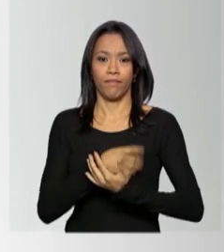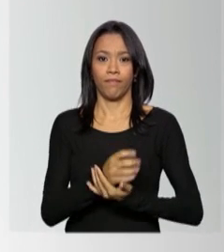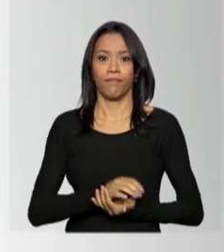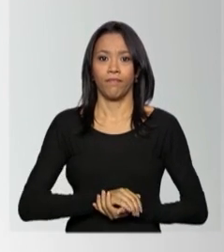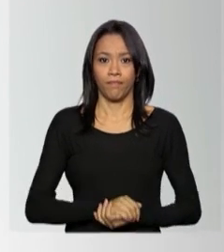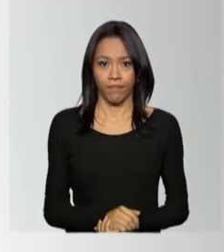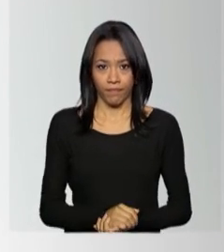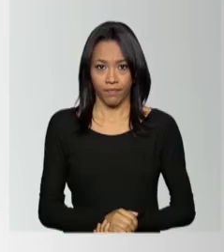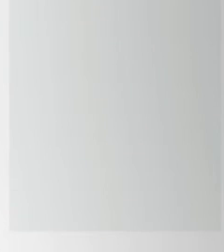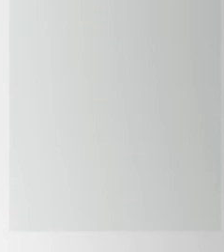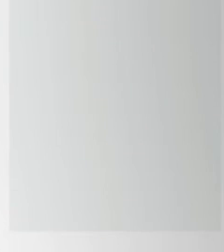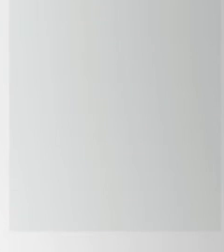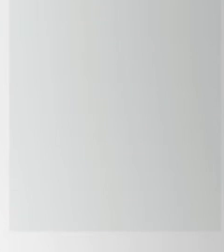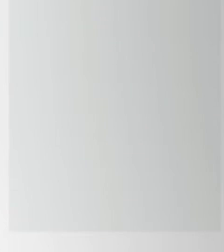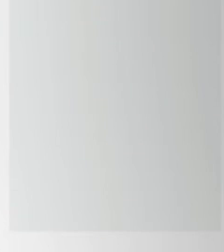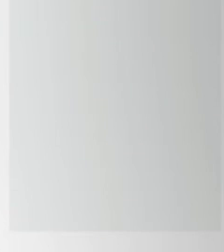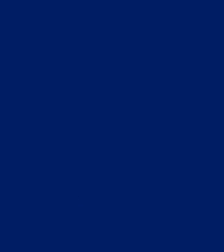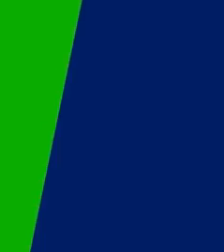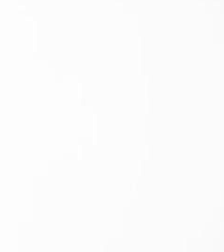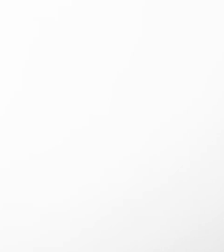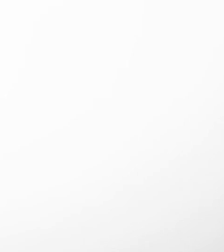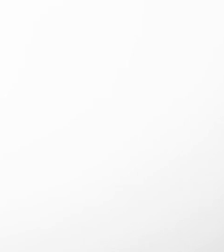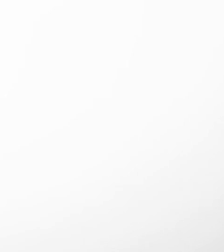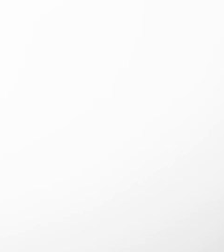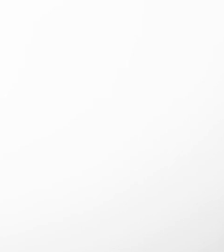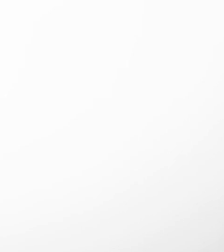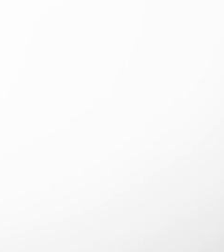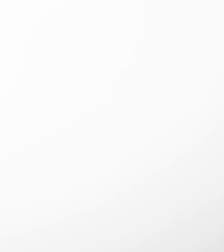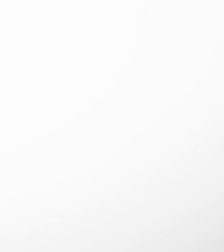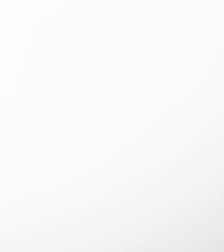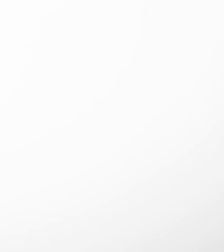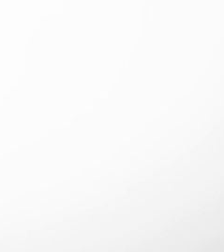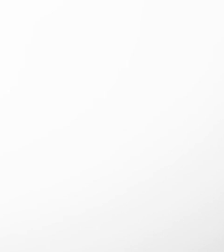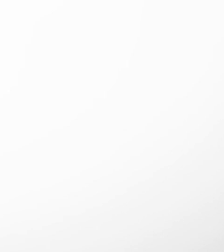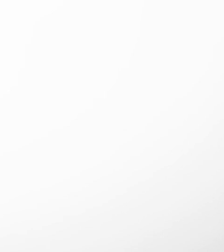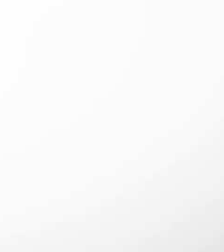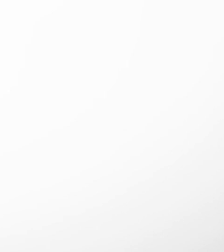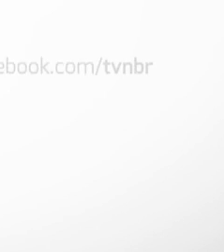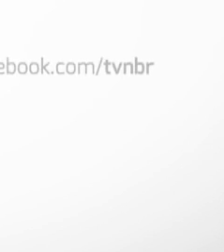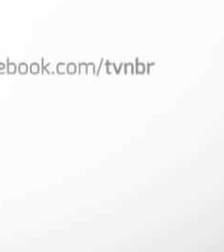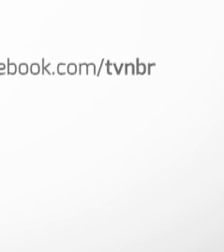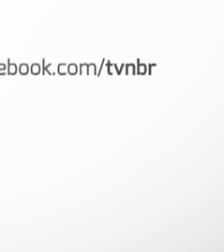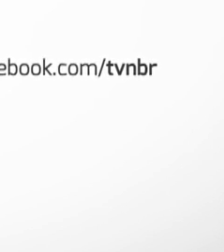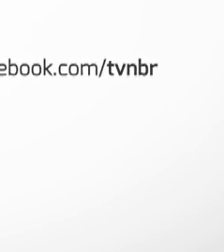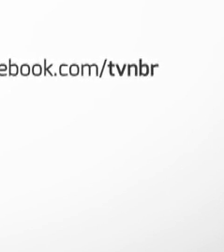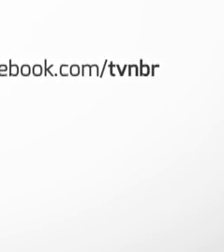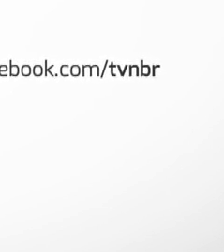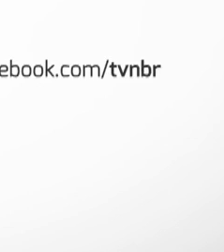www.oba.org.br.